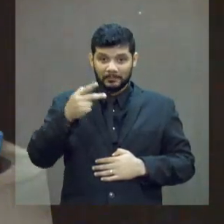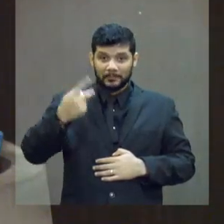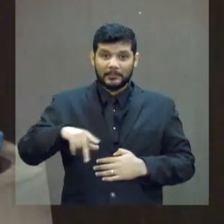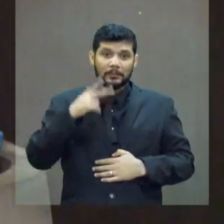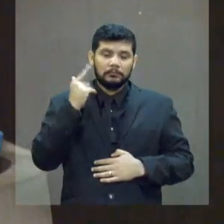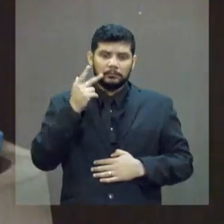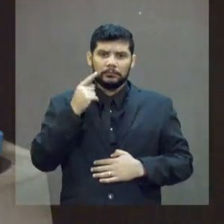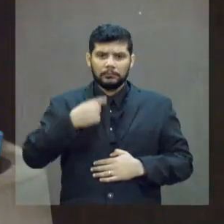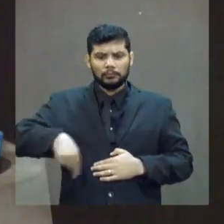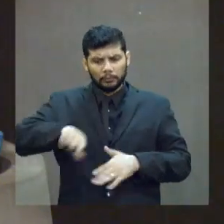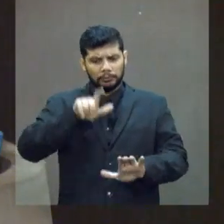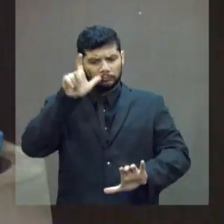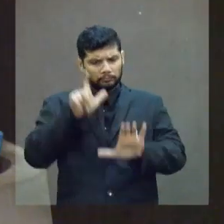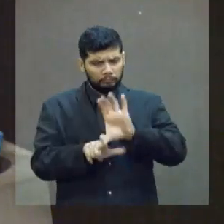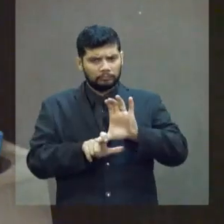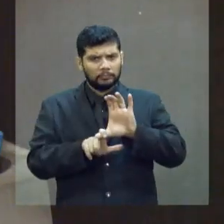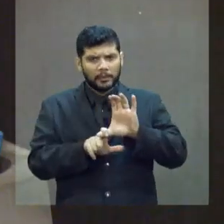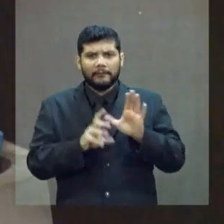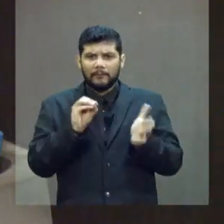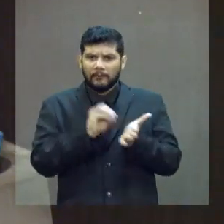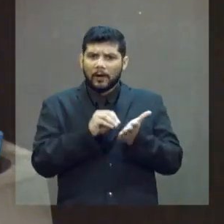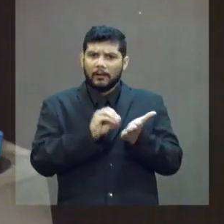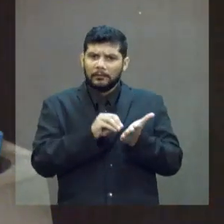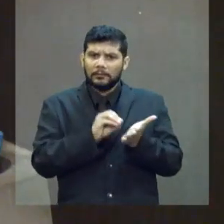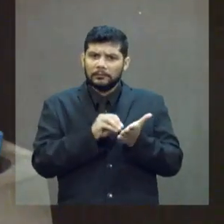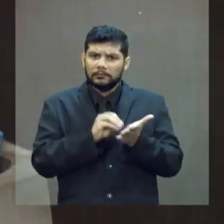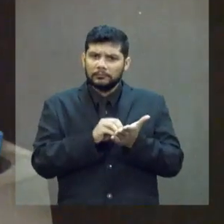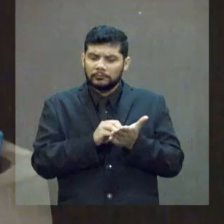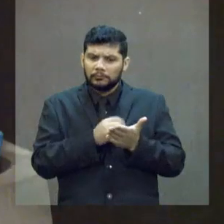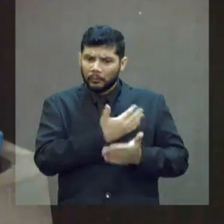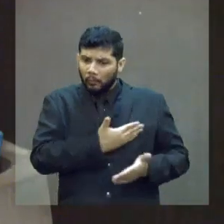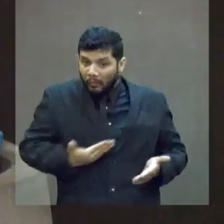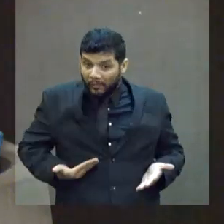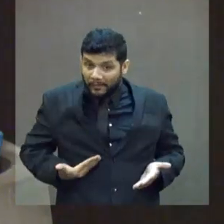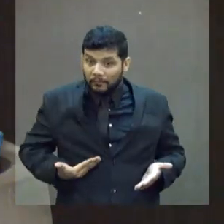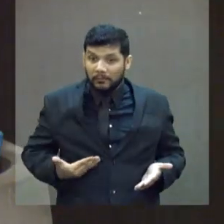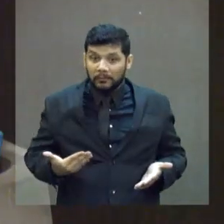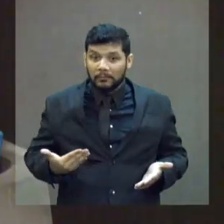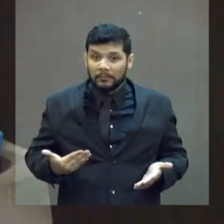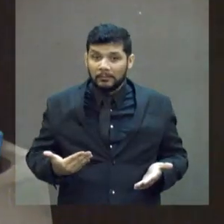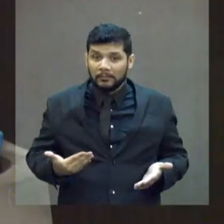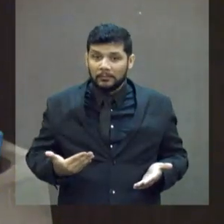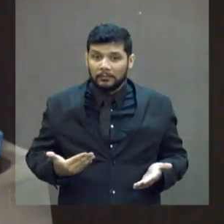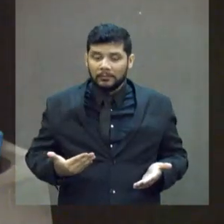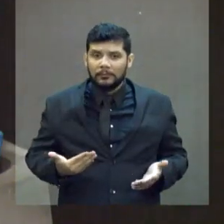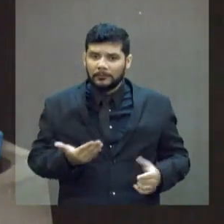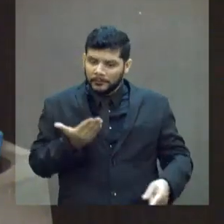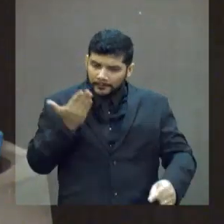dívida nossa, enquanto cearenses, mas, sobretudo, enquanto Estado, enquanto governo estadual,